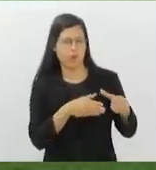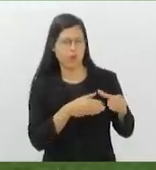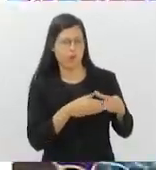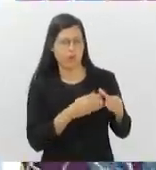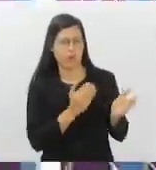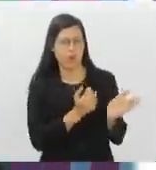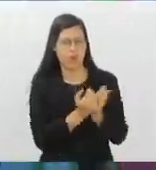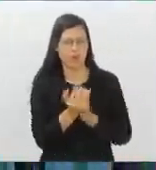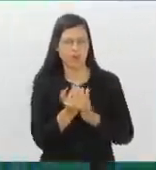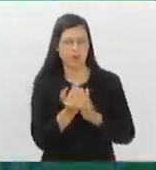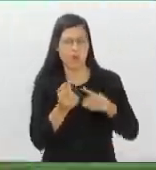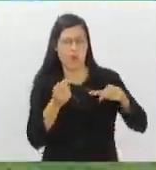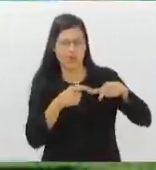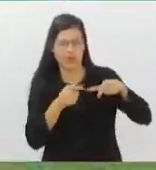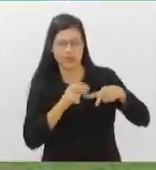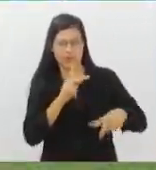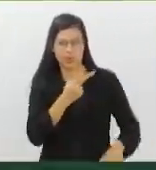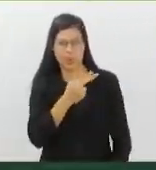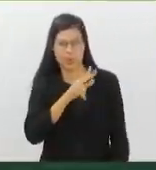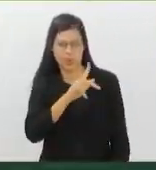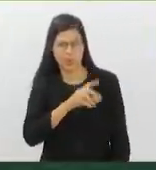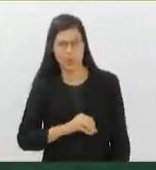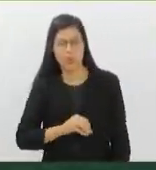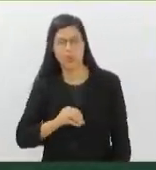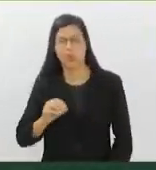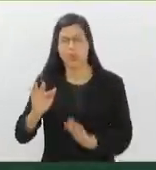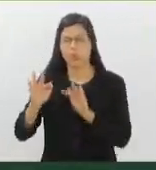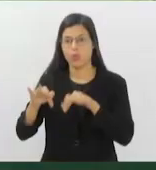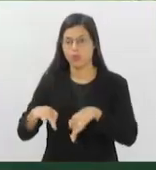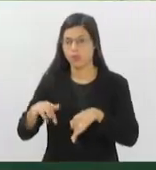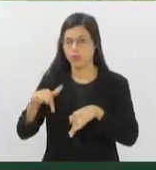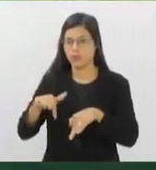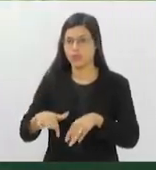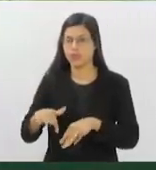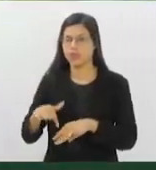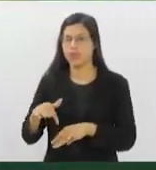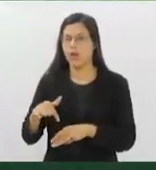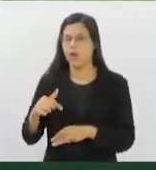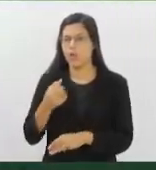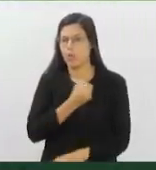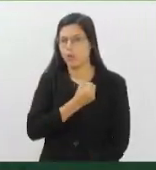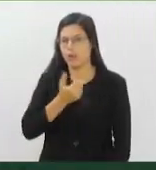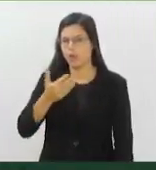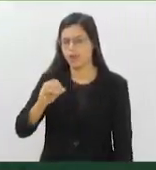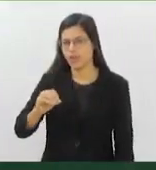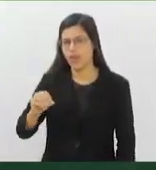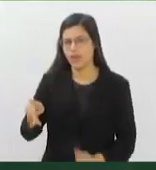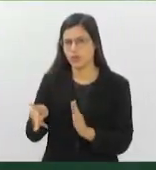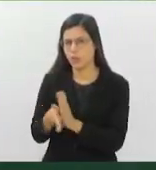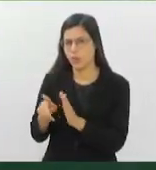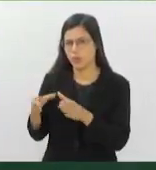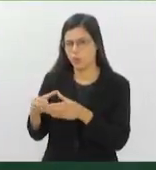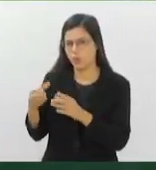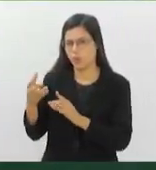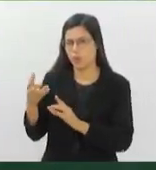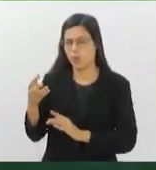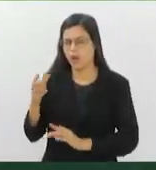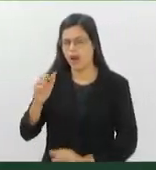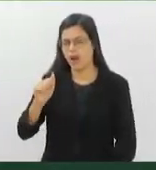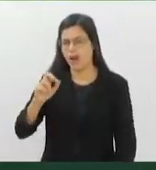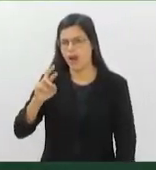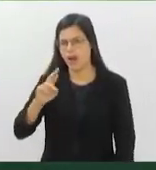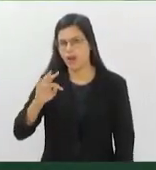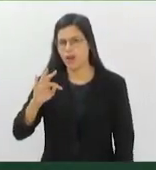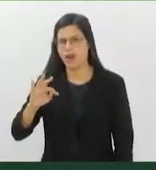Hugo, ainda na primeira etapa. Já no final da partida, o camisa 10 do Artissul, Jean Robledo, marcou o gol de empate